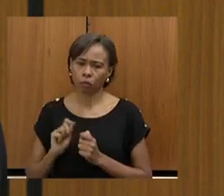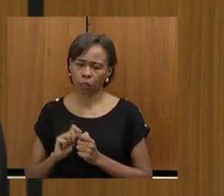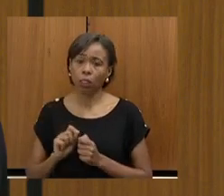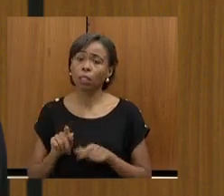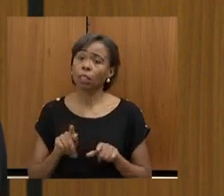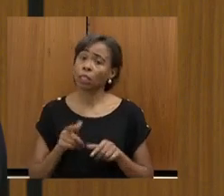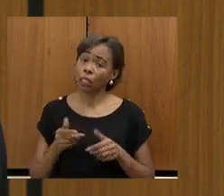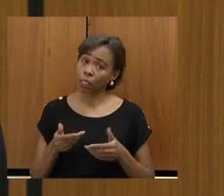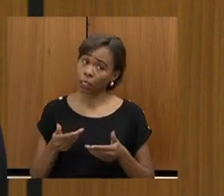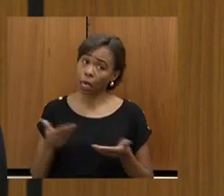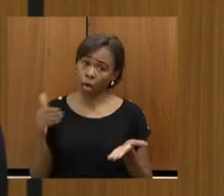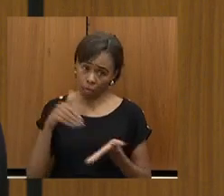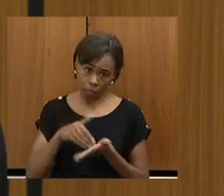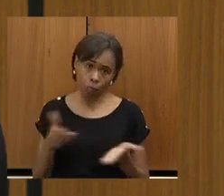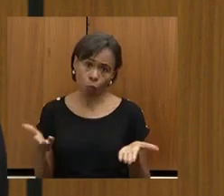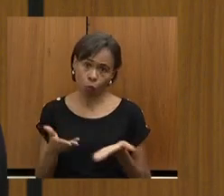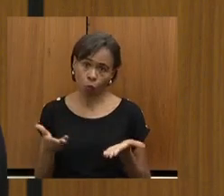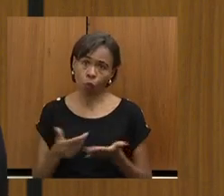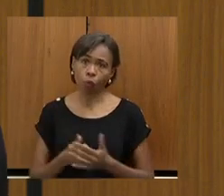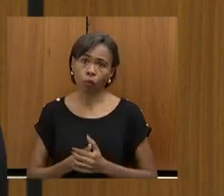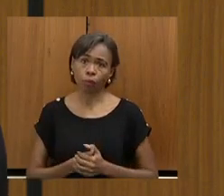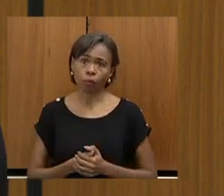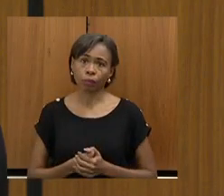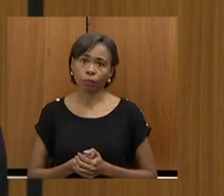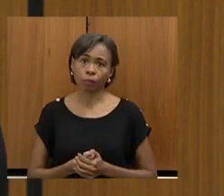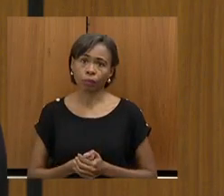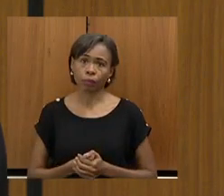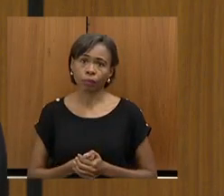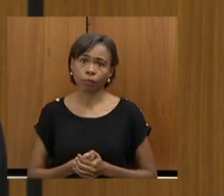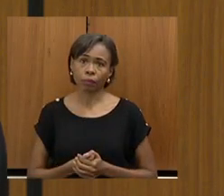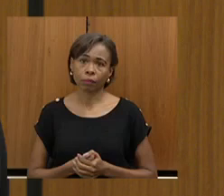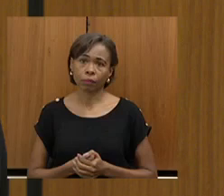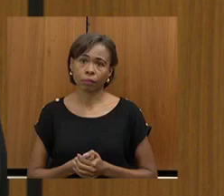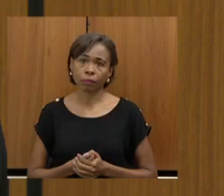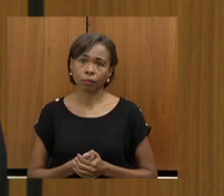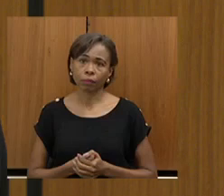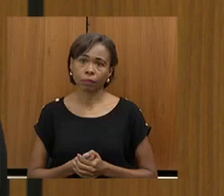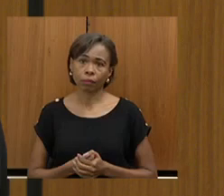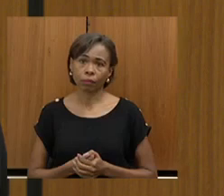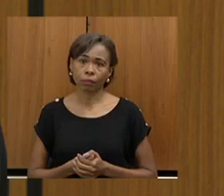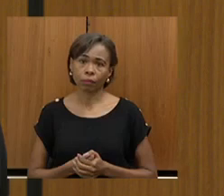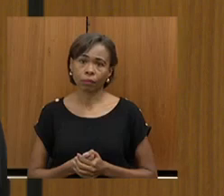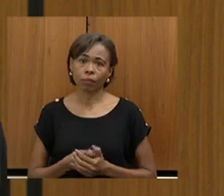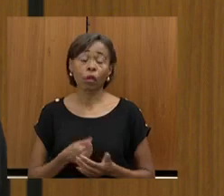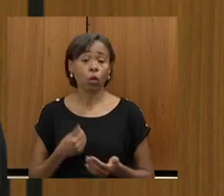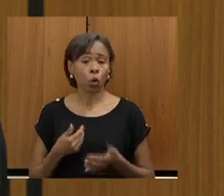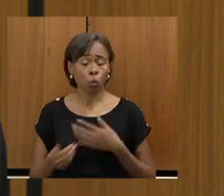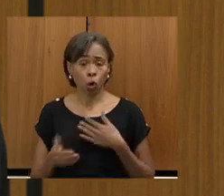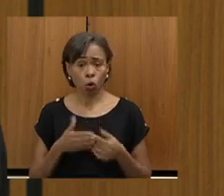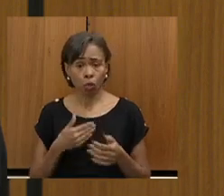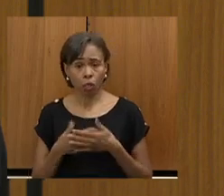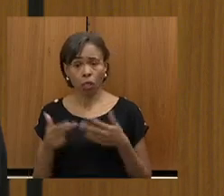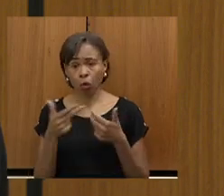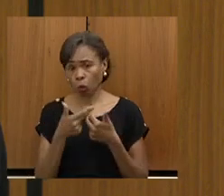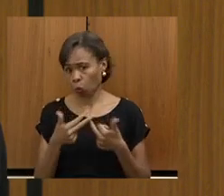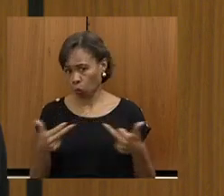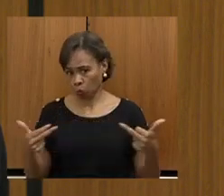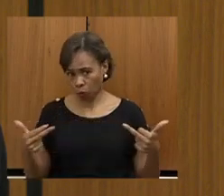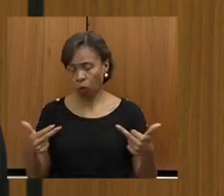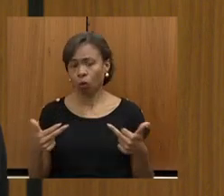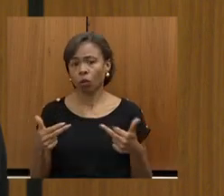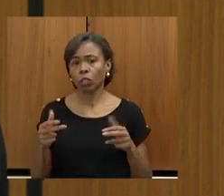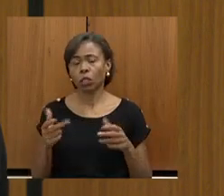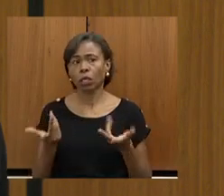então, e que qualquer necessidade com relação à